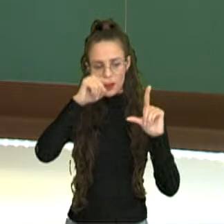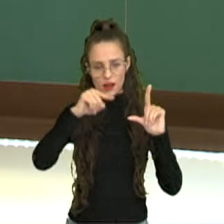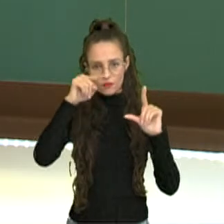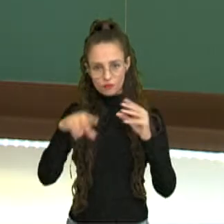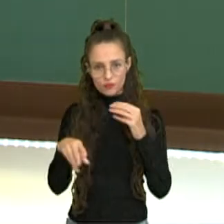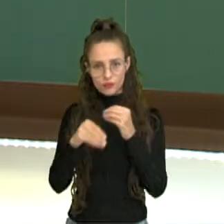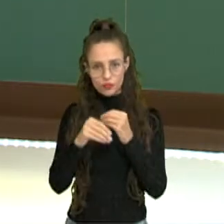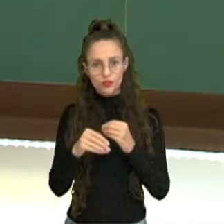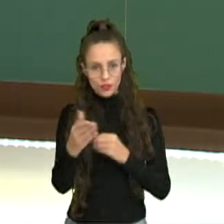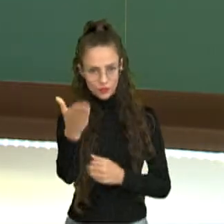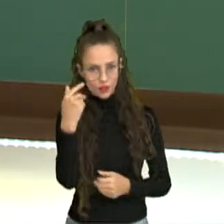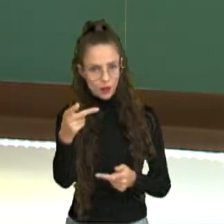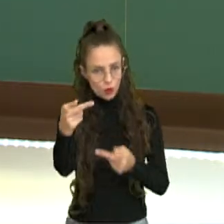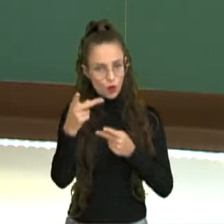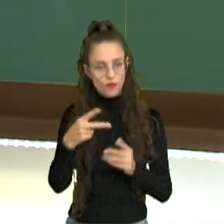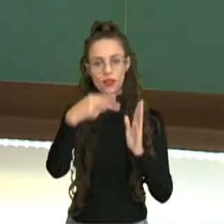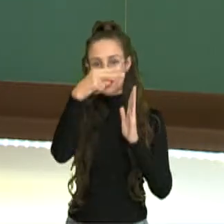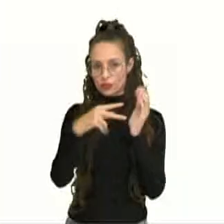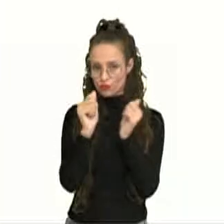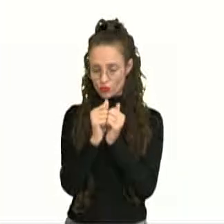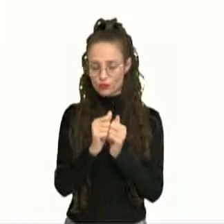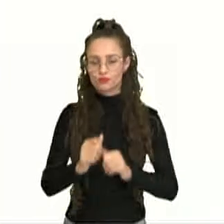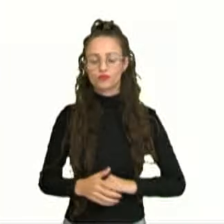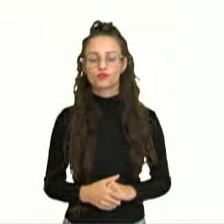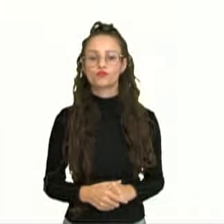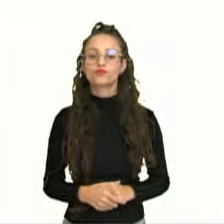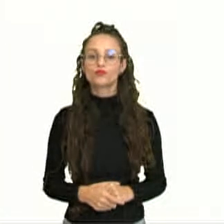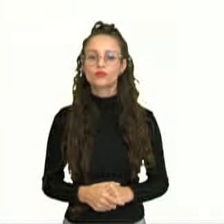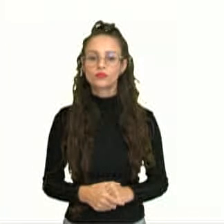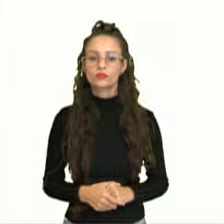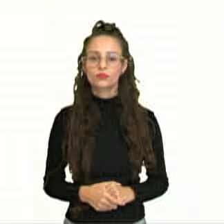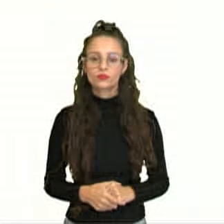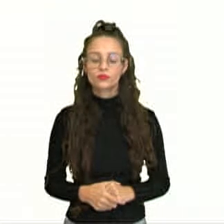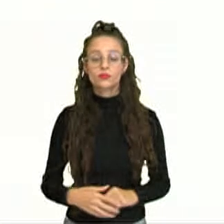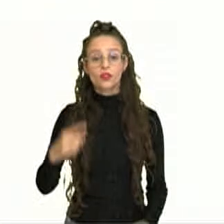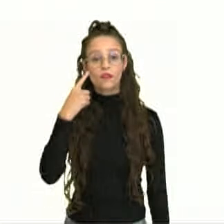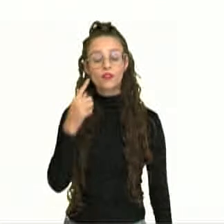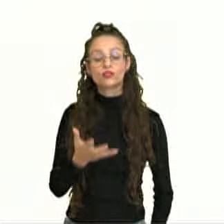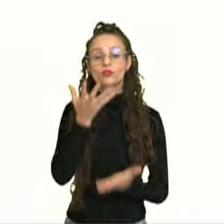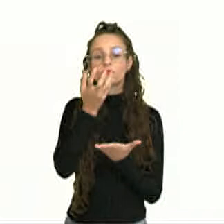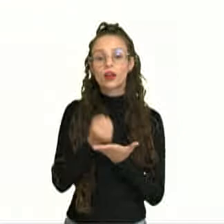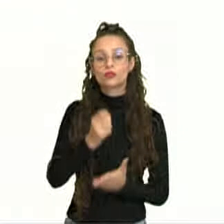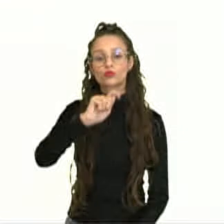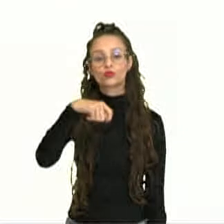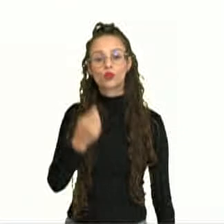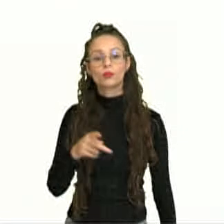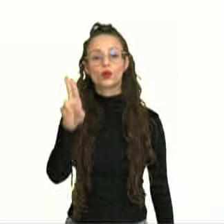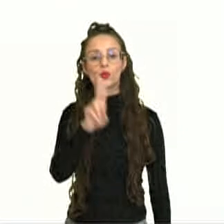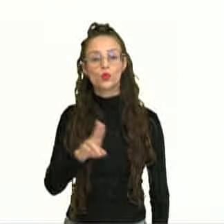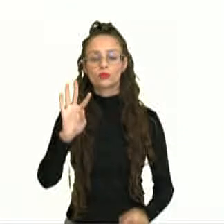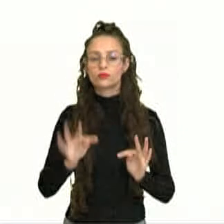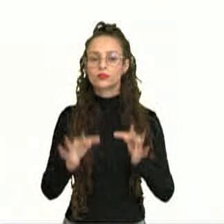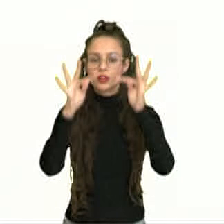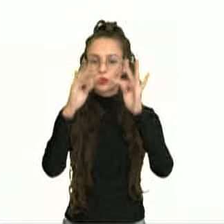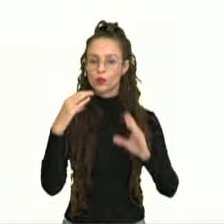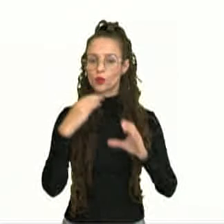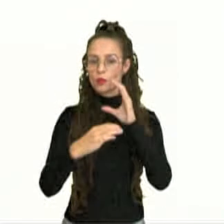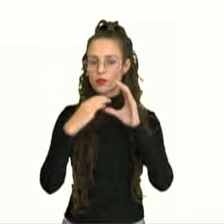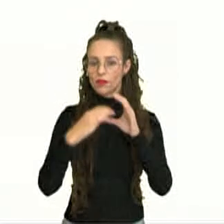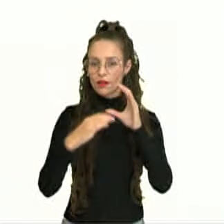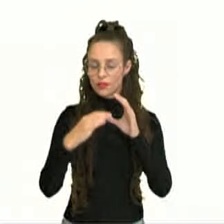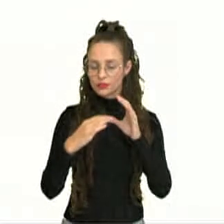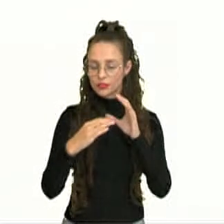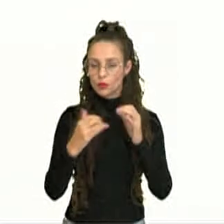gráficos. Te convido a ler comigo a reportagem. Confira os dados sobre o uso da tecnologia da informação e